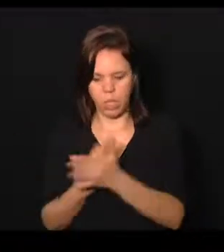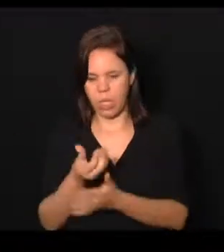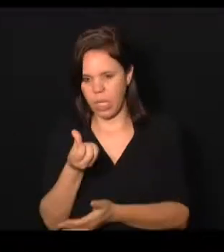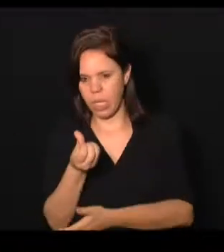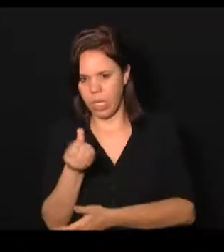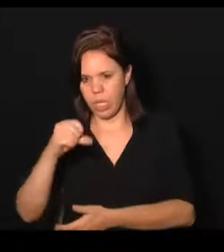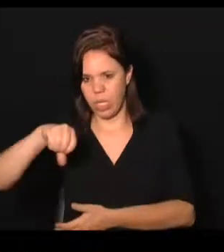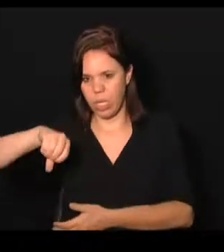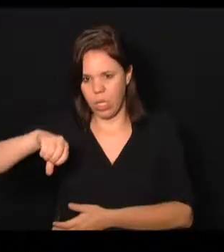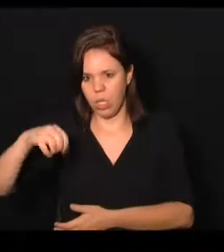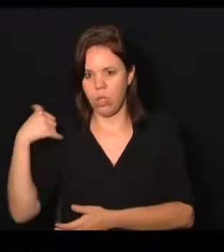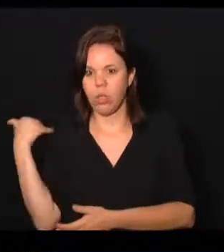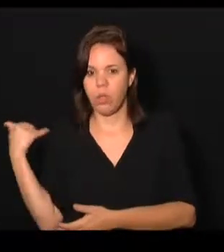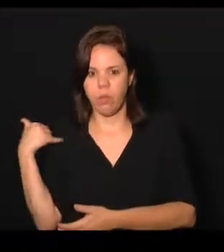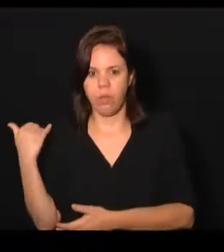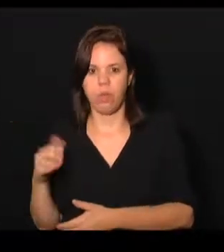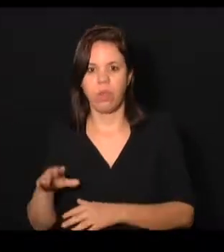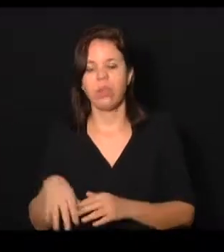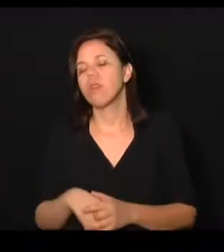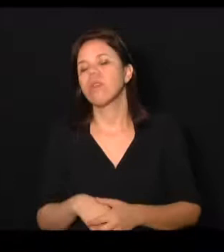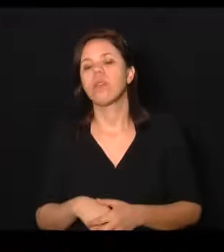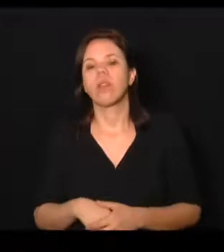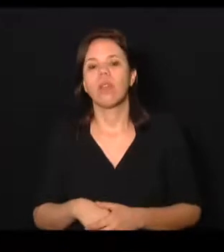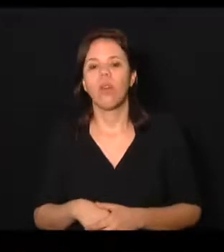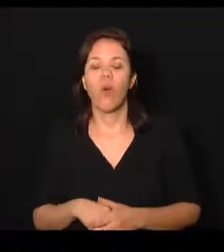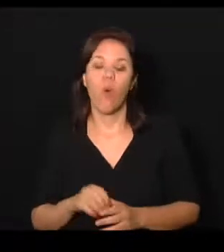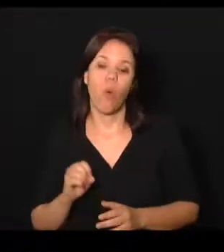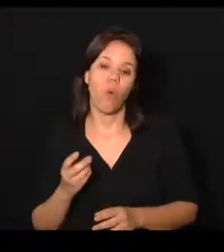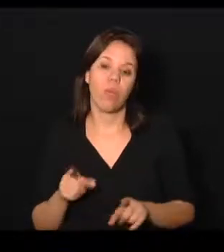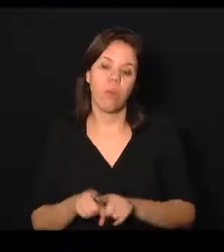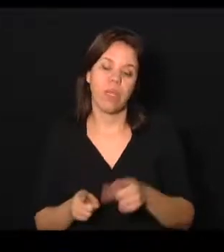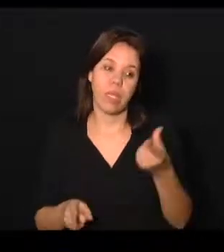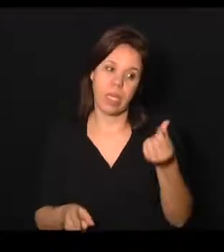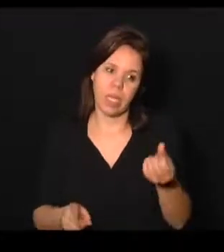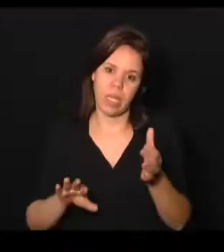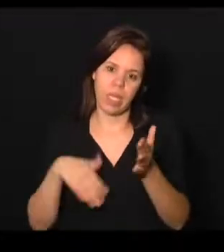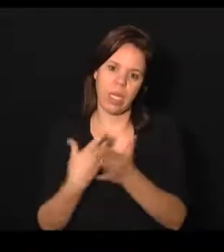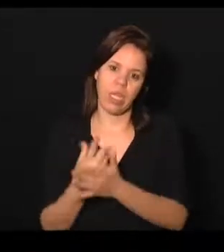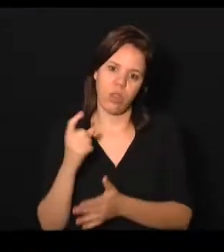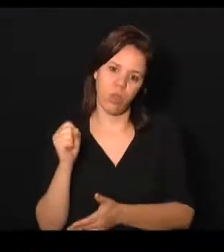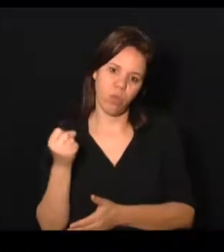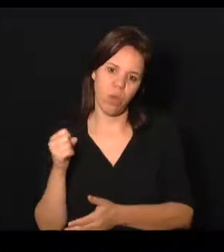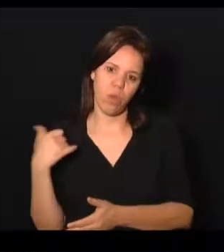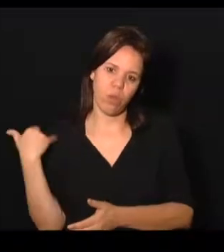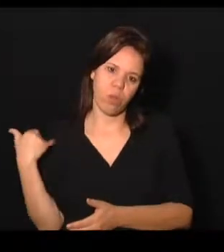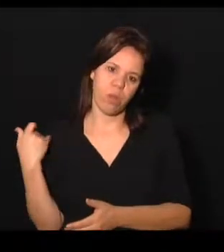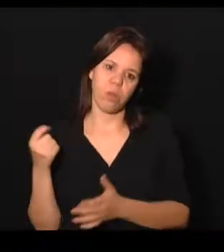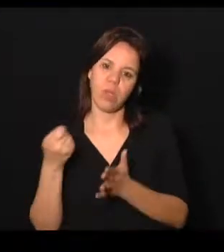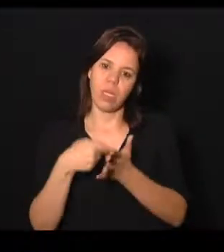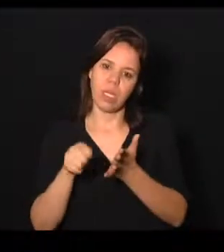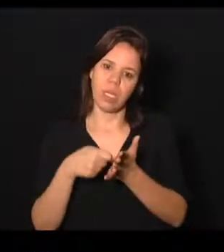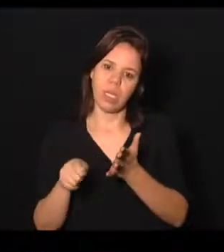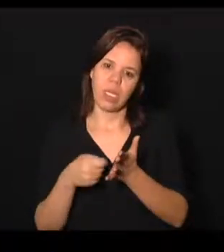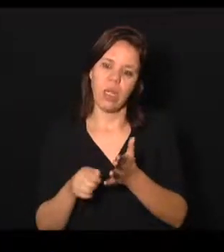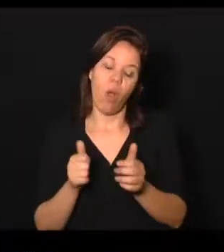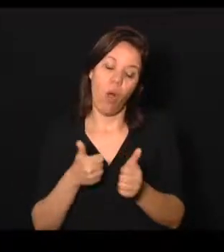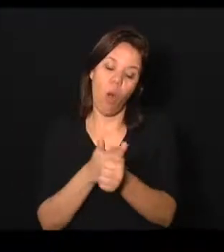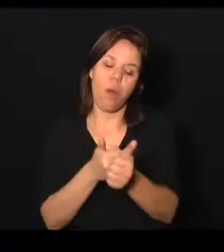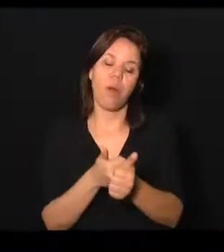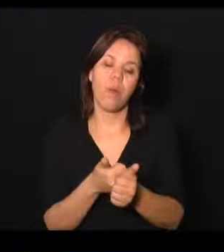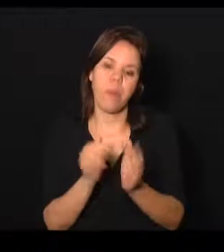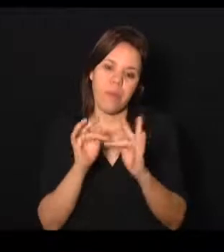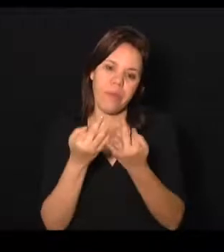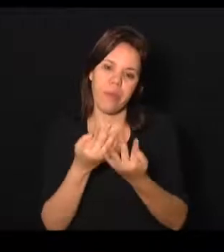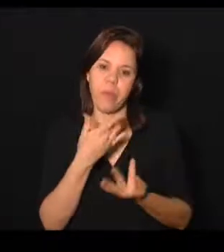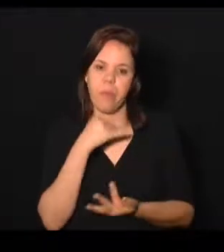69 anos. De 16 a 18 anos é necessária autorização por escrito dos pais ou a companhia dos pais para autorizar a doação